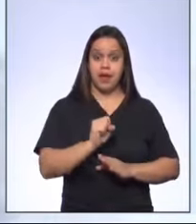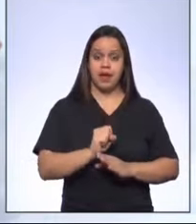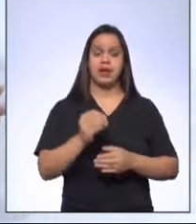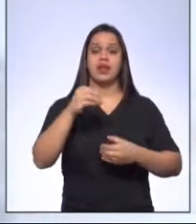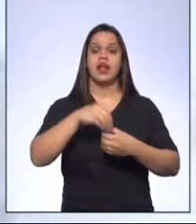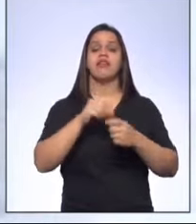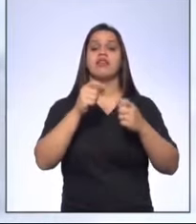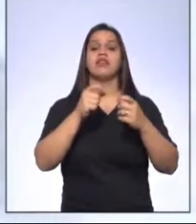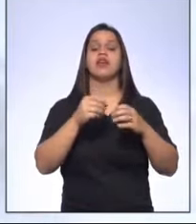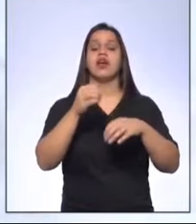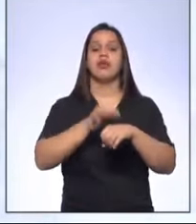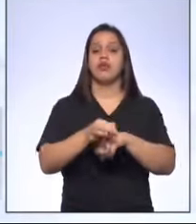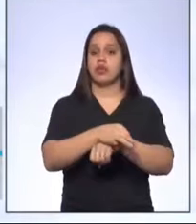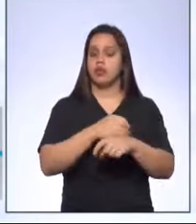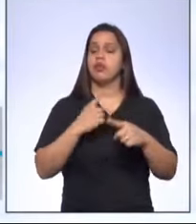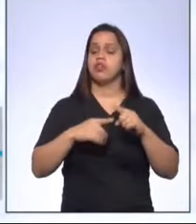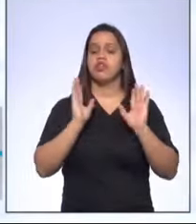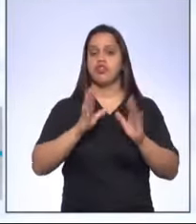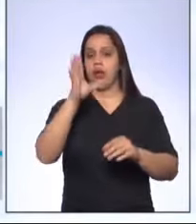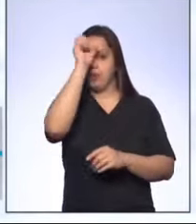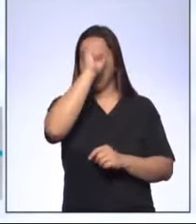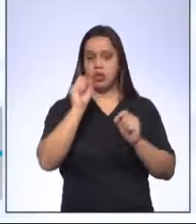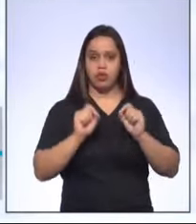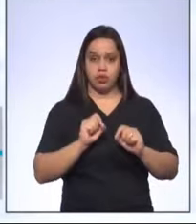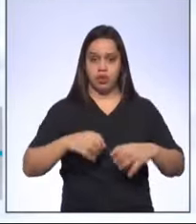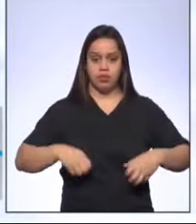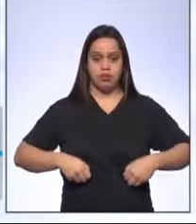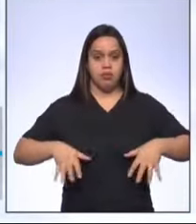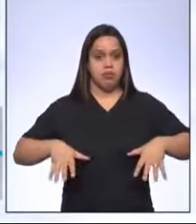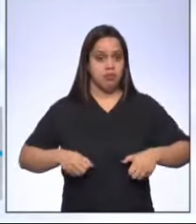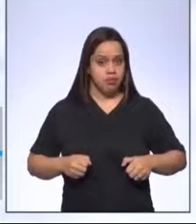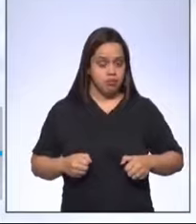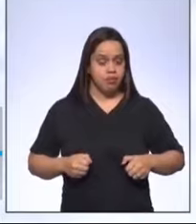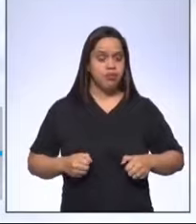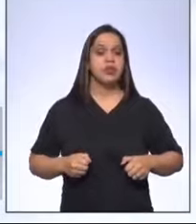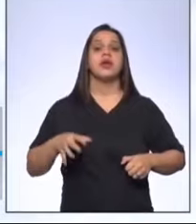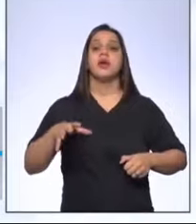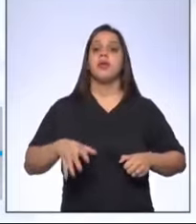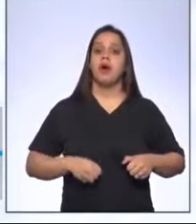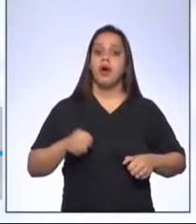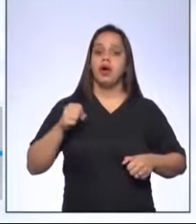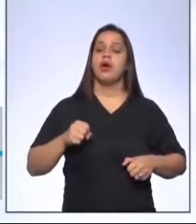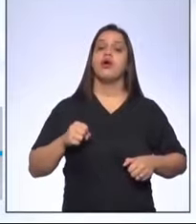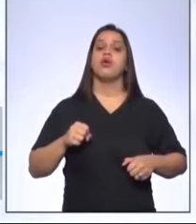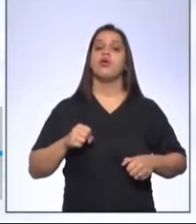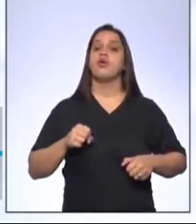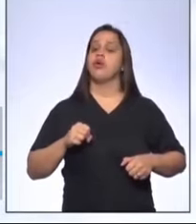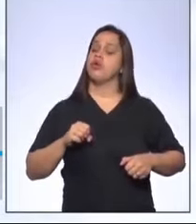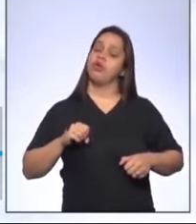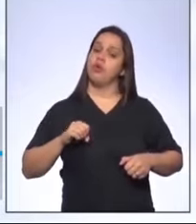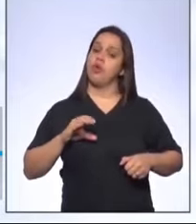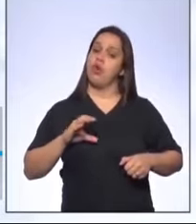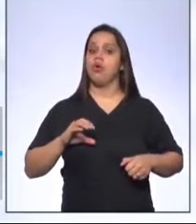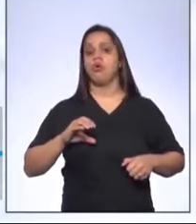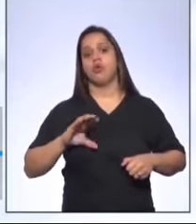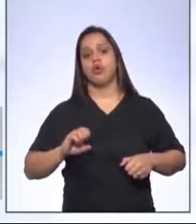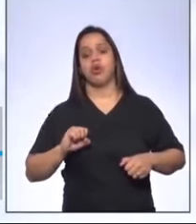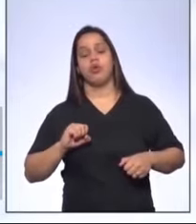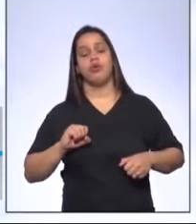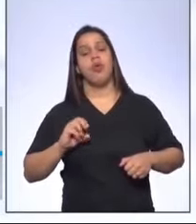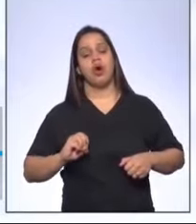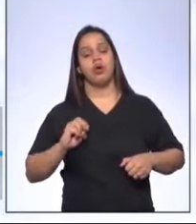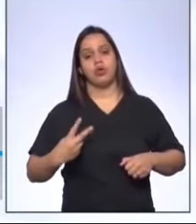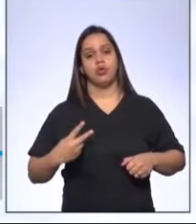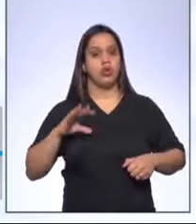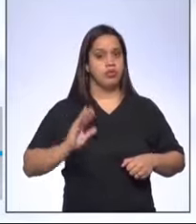no pulmão o sangue passa e pega o oxigênio e deixa o gás carbônico. E aí no intestino delgado vai acontecer a maior